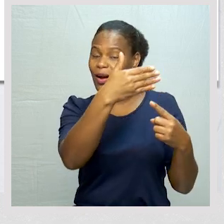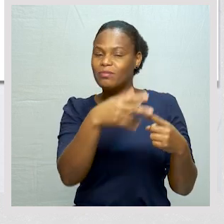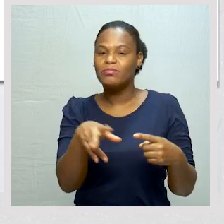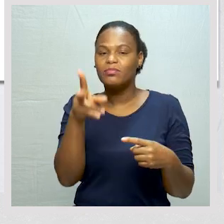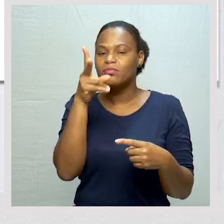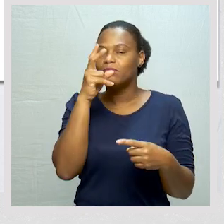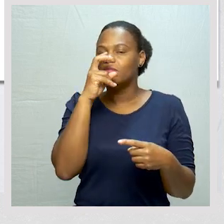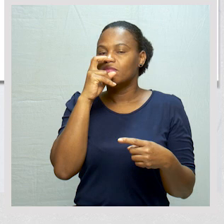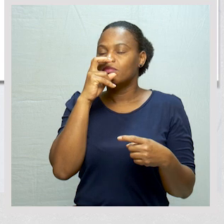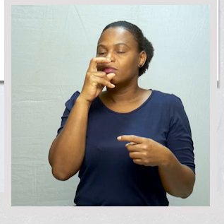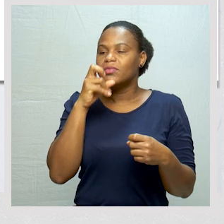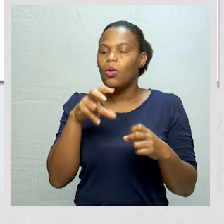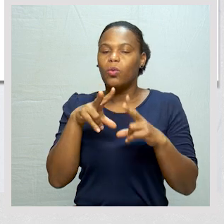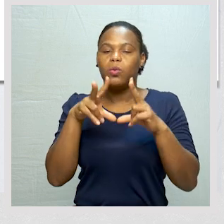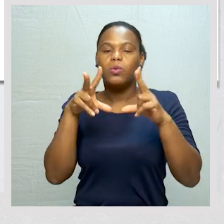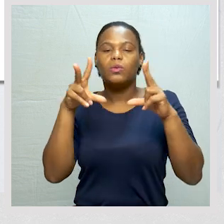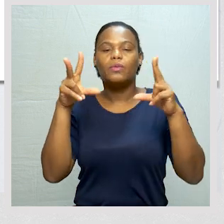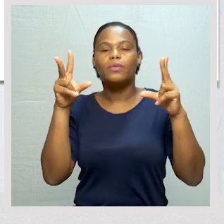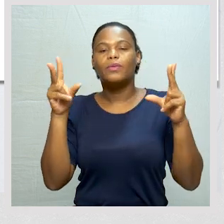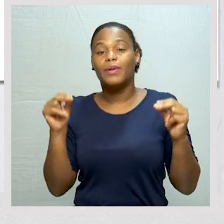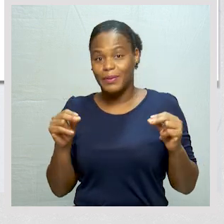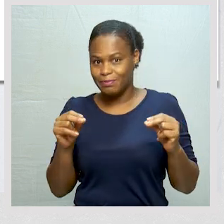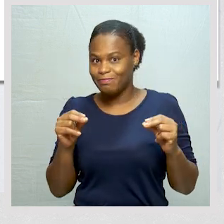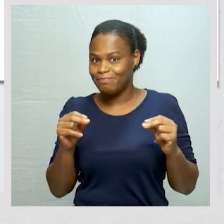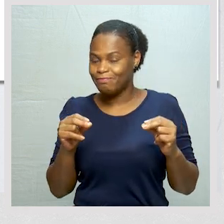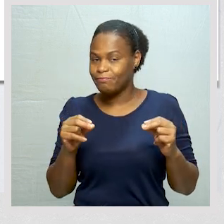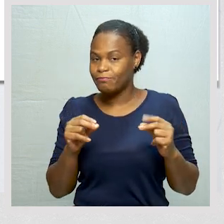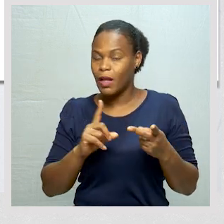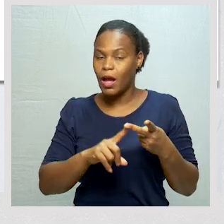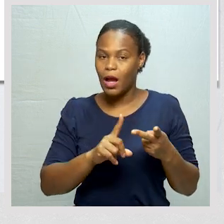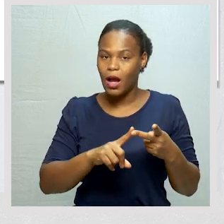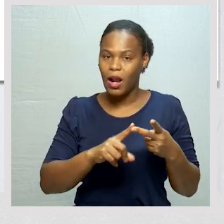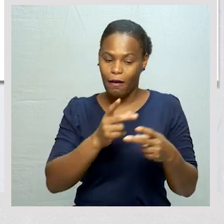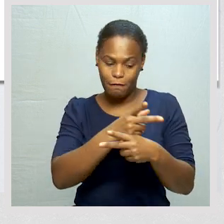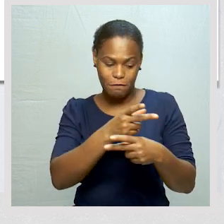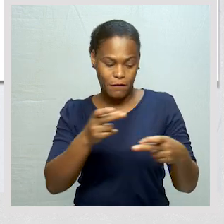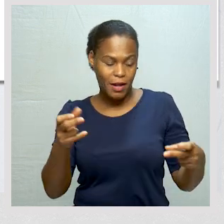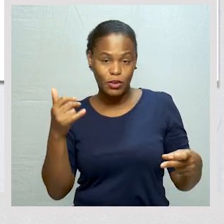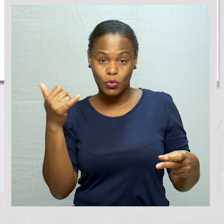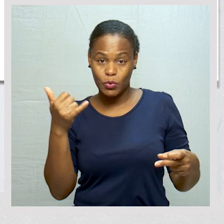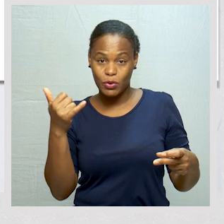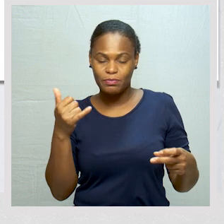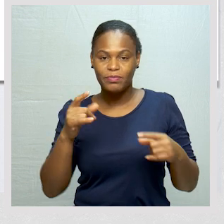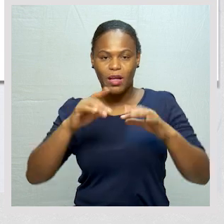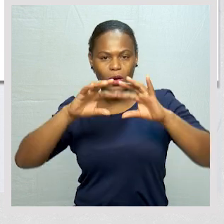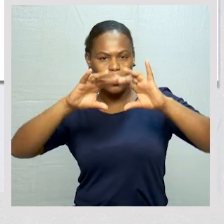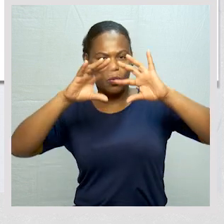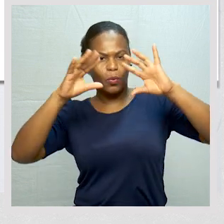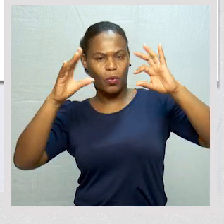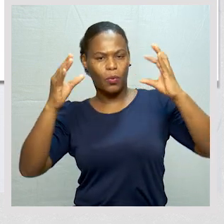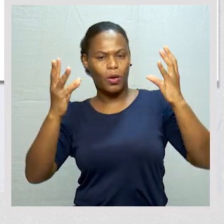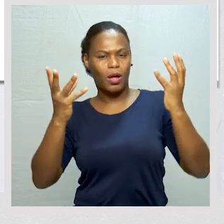O ar é puro. E a frase 2? Vamos ler. Isso. A